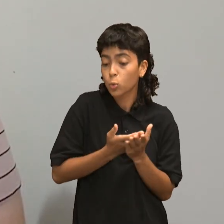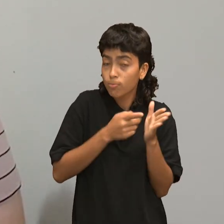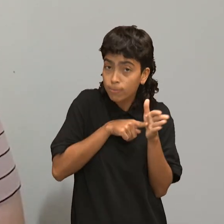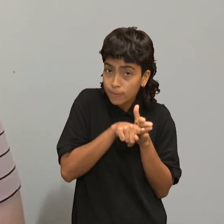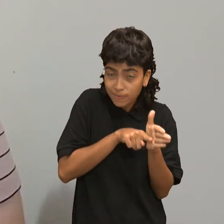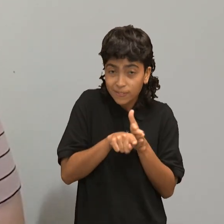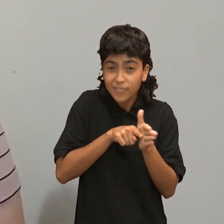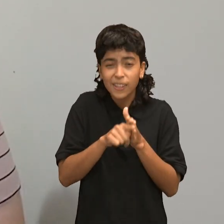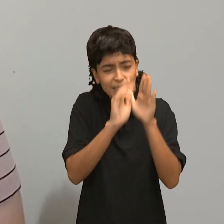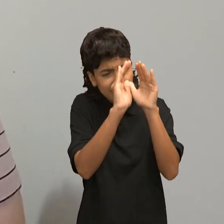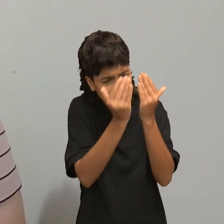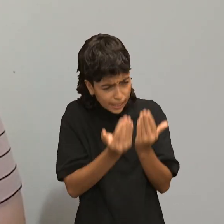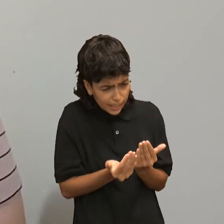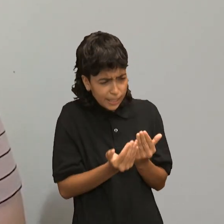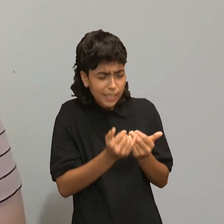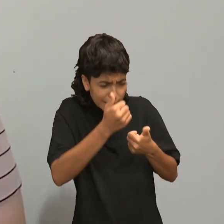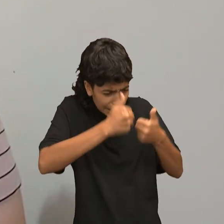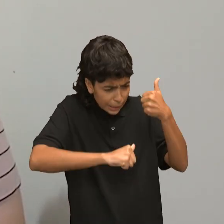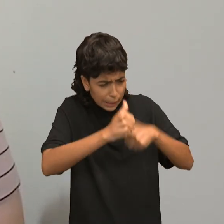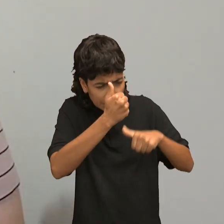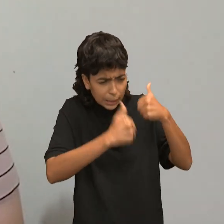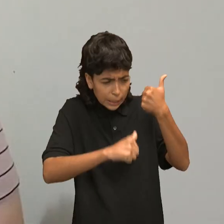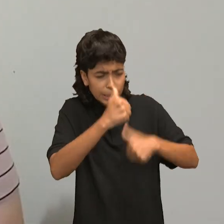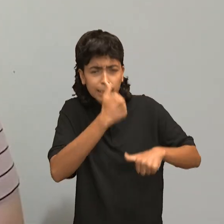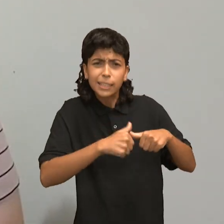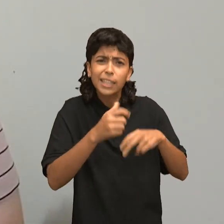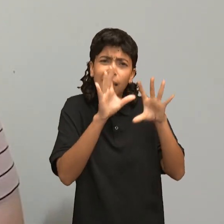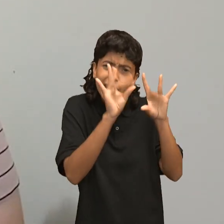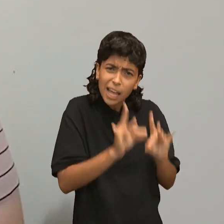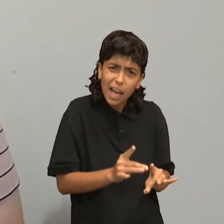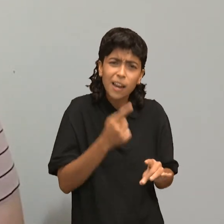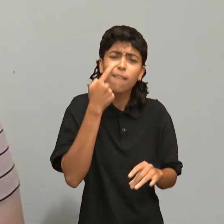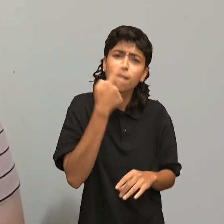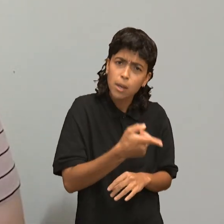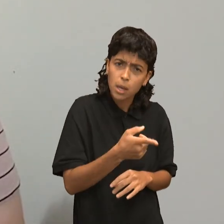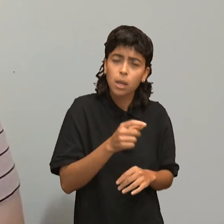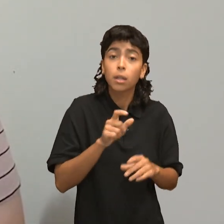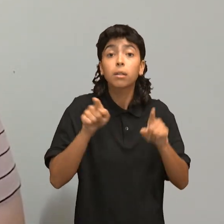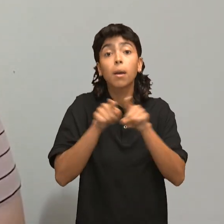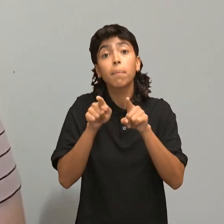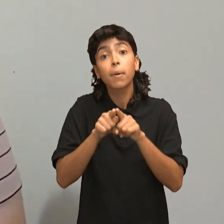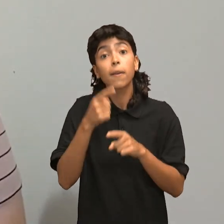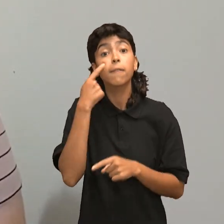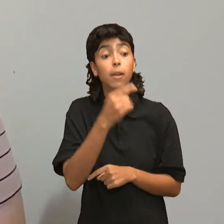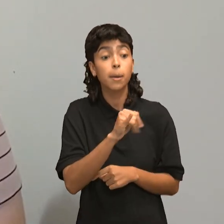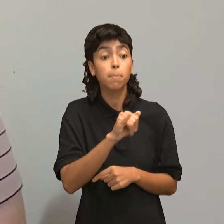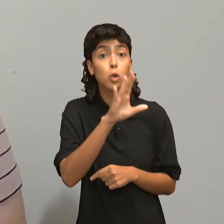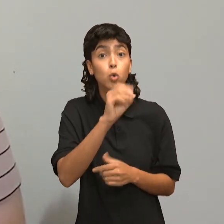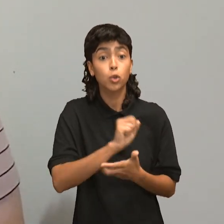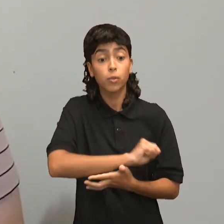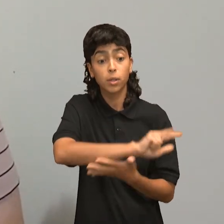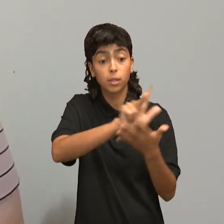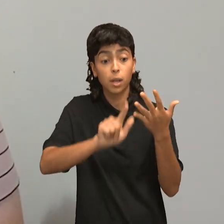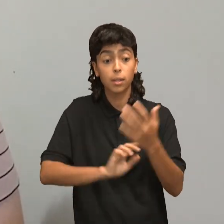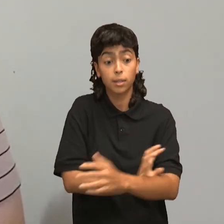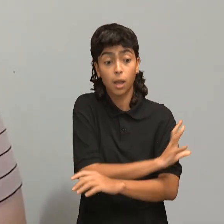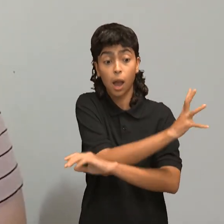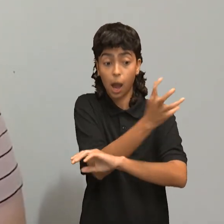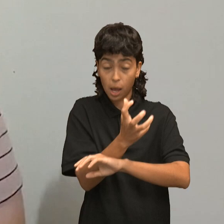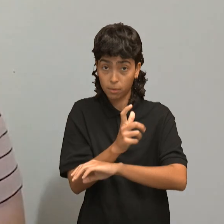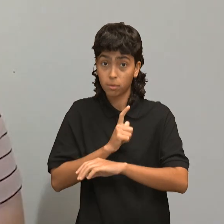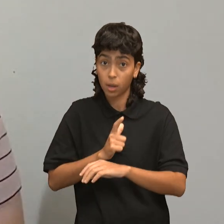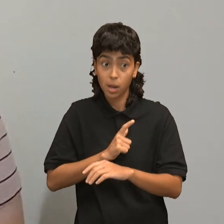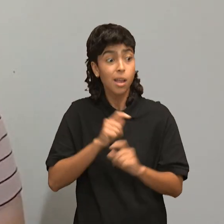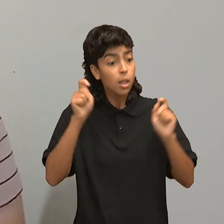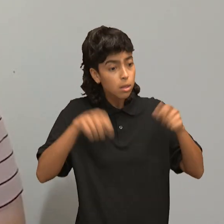antinutricional, é possível destacar e valorizar a biodiversidade do cerrado, como também é possível a inserção dessas espécies ou na